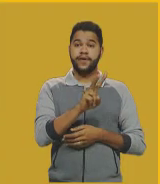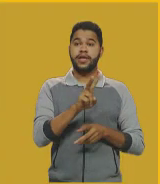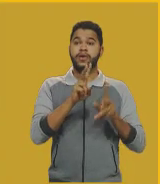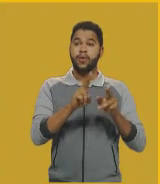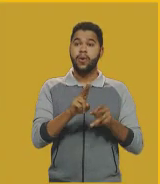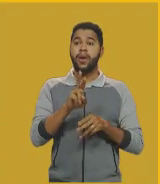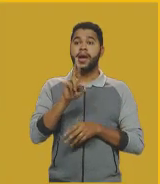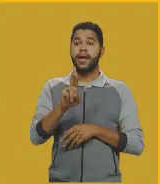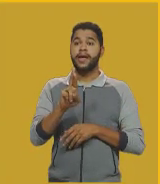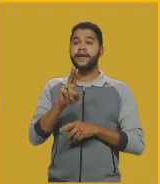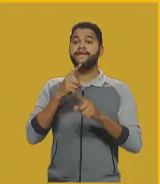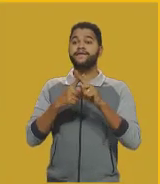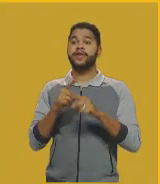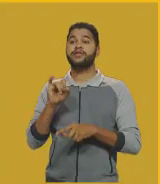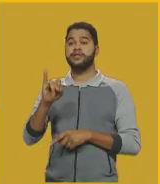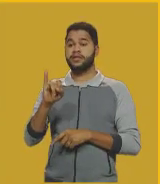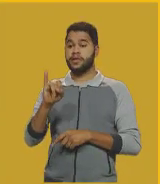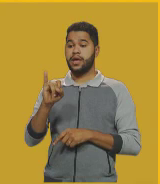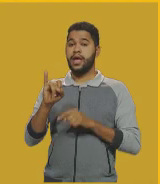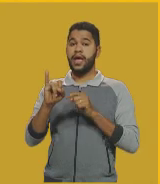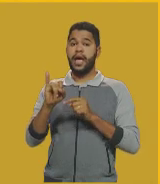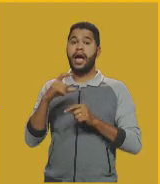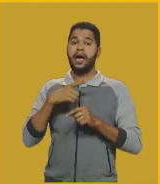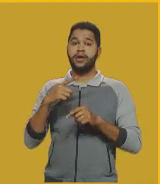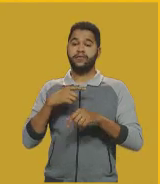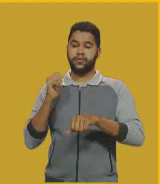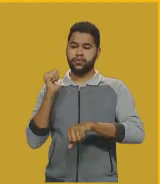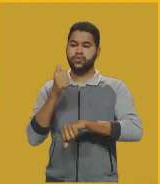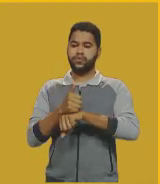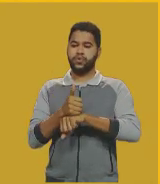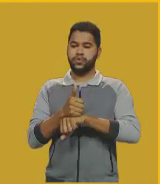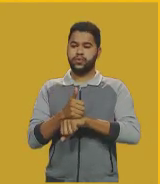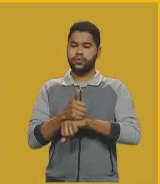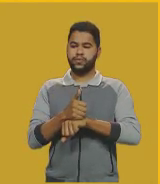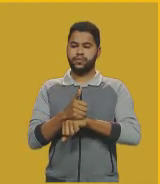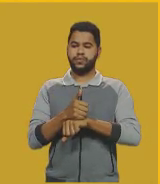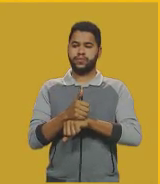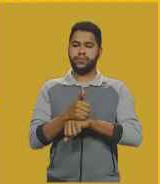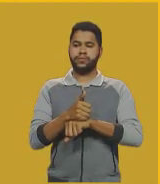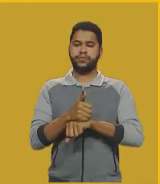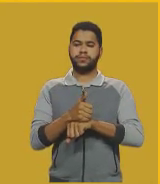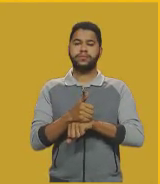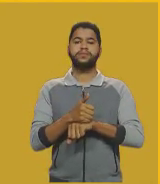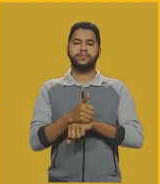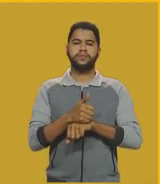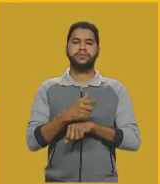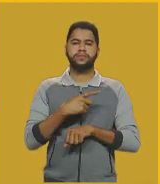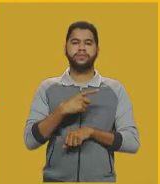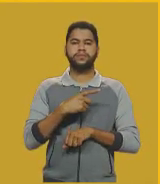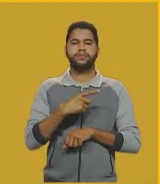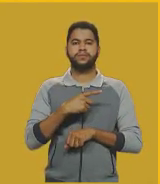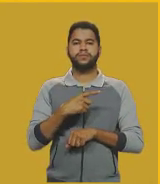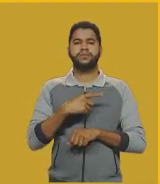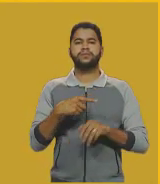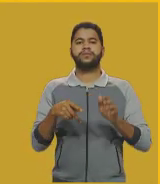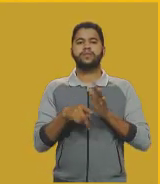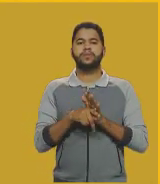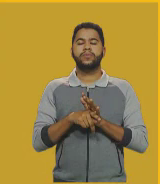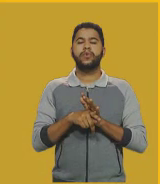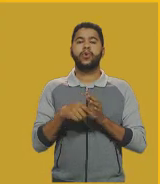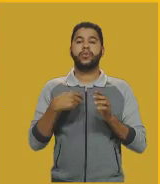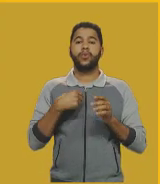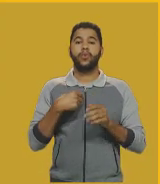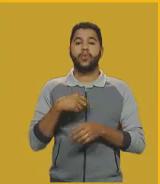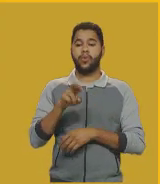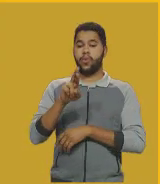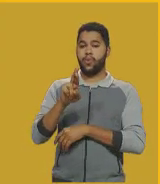No lugar do R, eu vou colocar a resistência equivalente, que é o REC. E aí eu quero saber a corrente total desse circuito, eu vou levar o